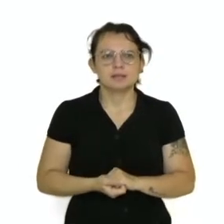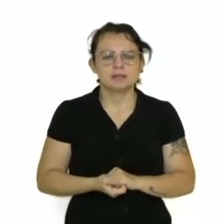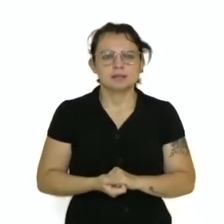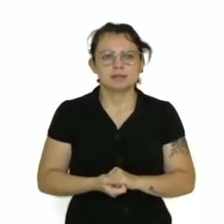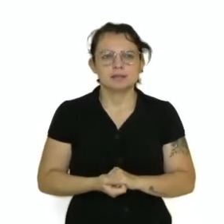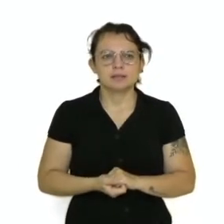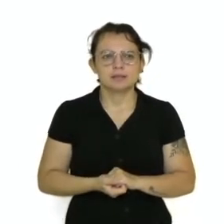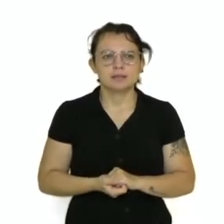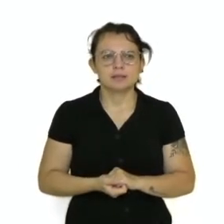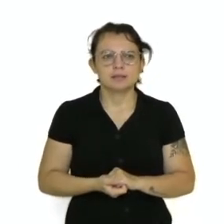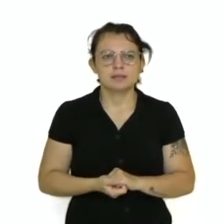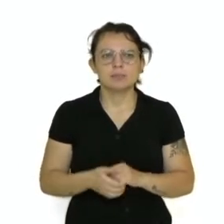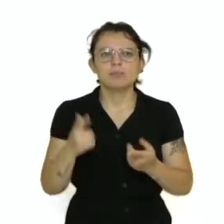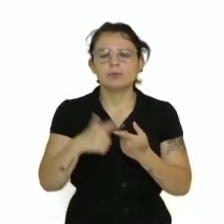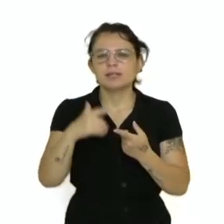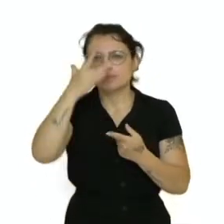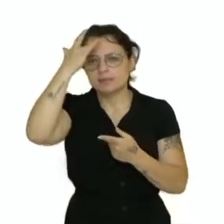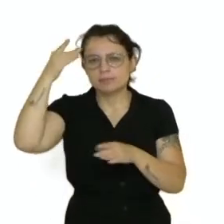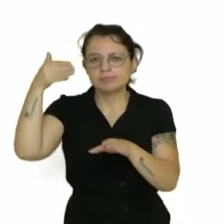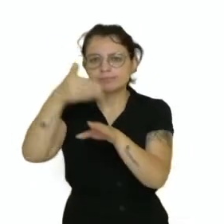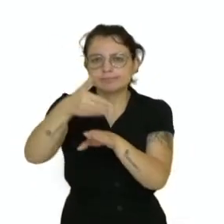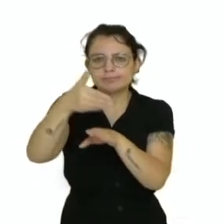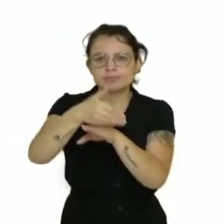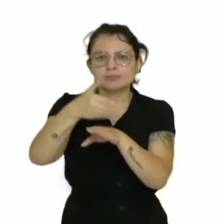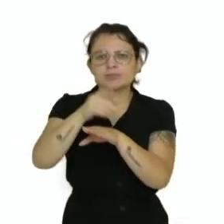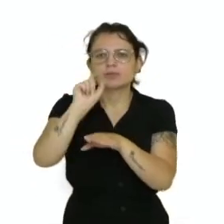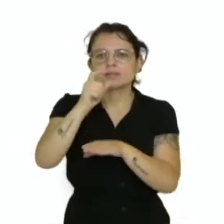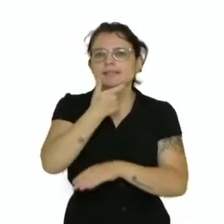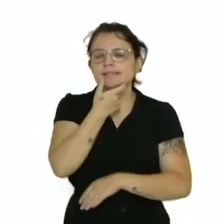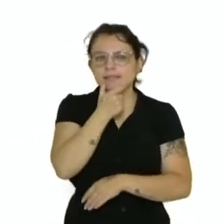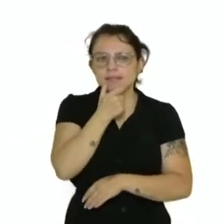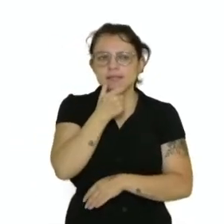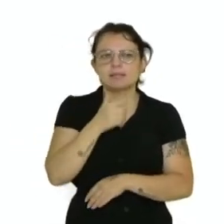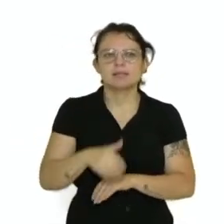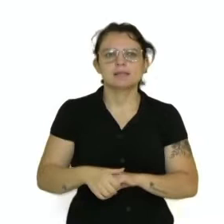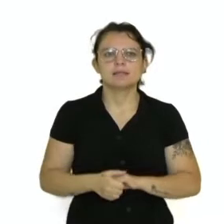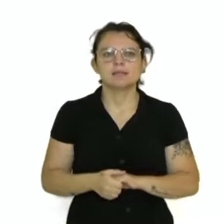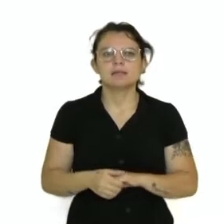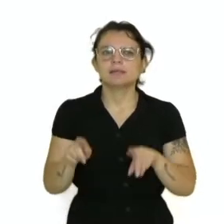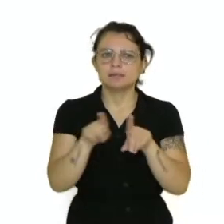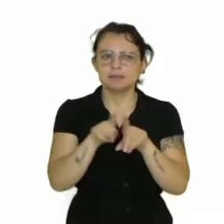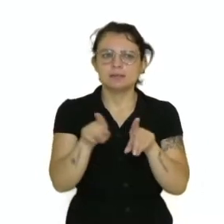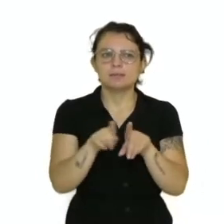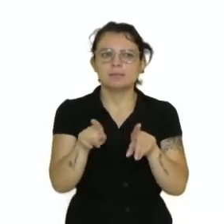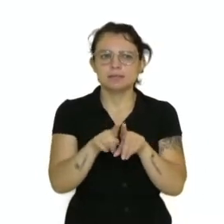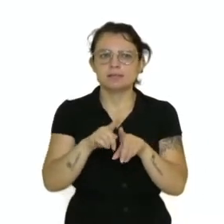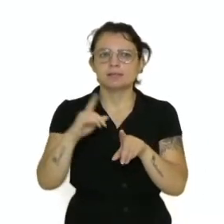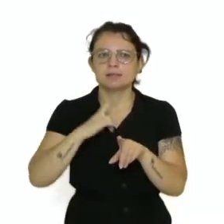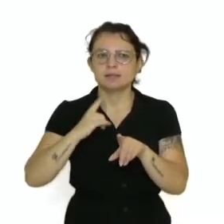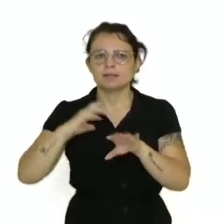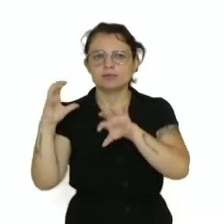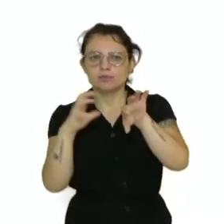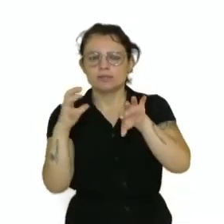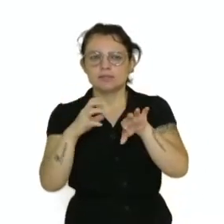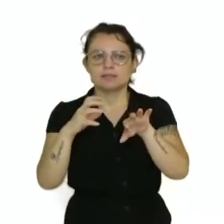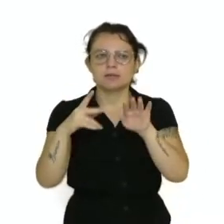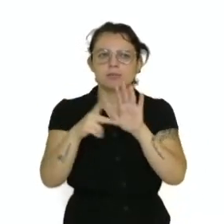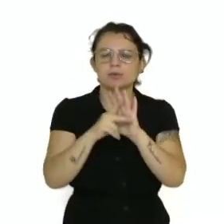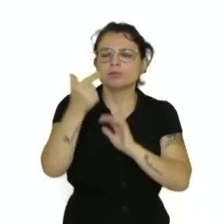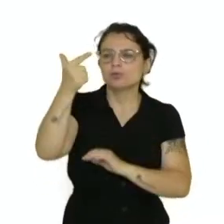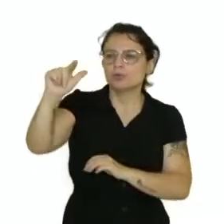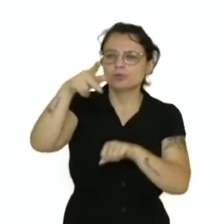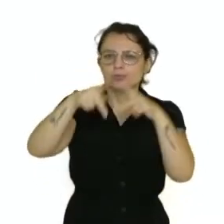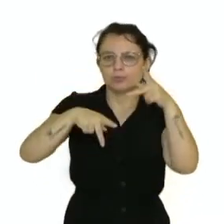desses países terem sido colonizados principalmente pela Inglaterra, embora tenham também recebido influência de outros povos